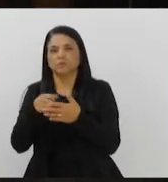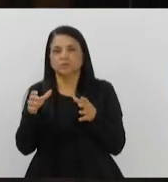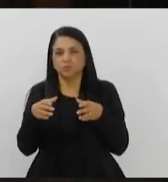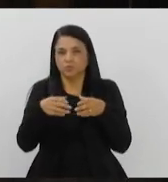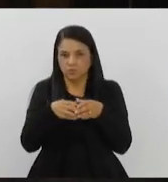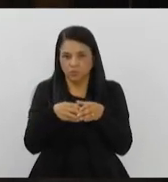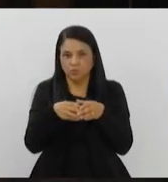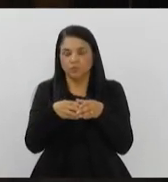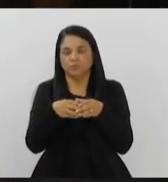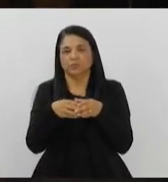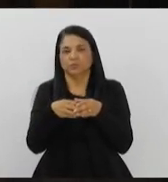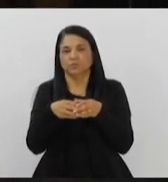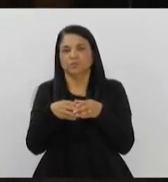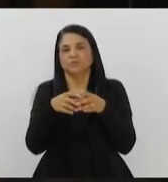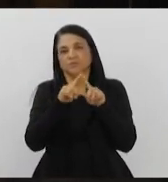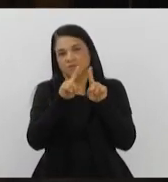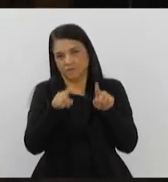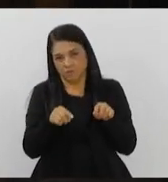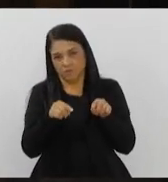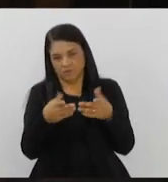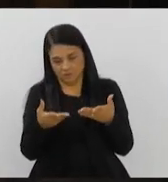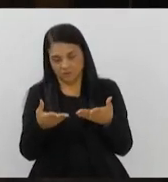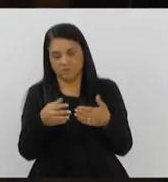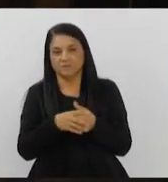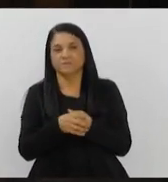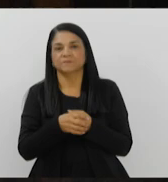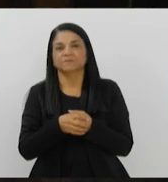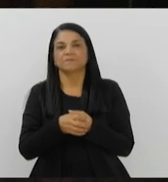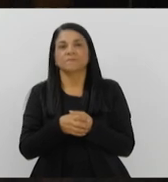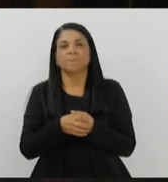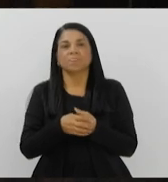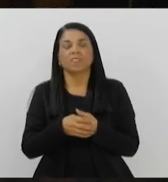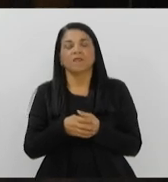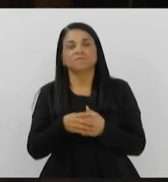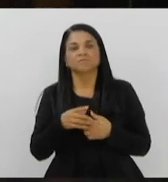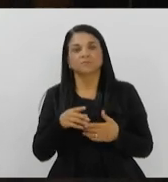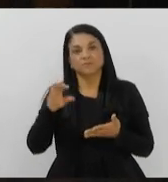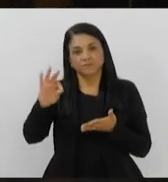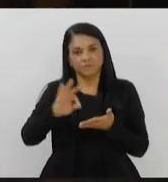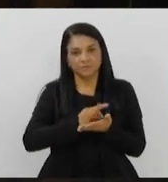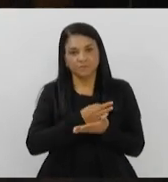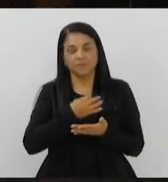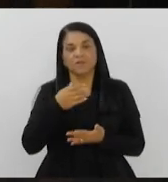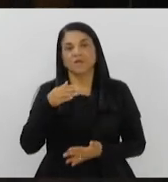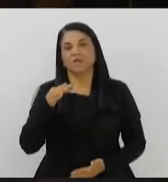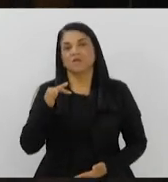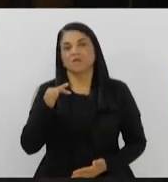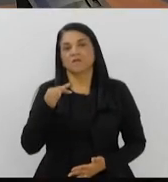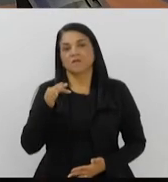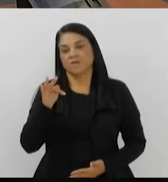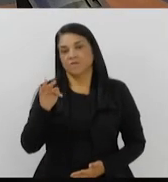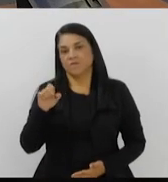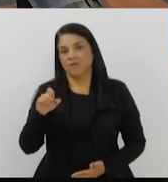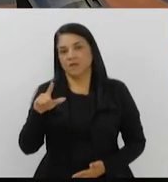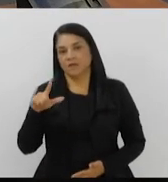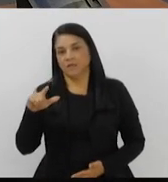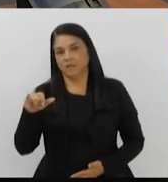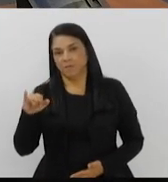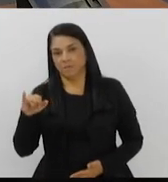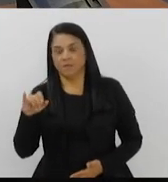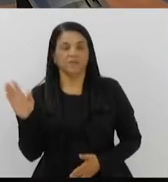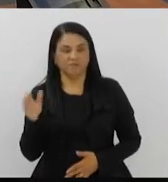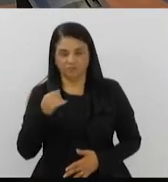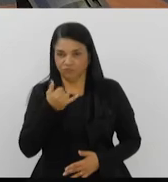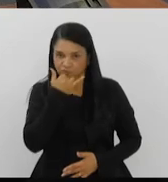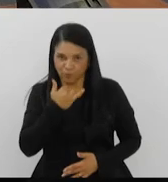apoio aqui desta casa, sempre. Próximo orador inscrito, o nobre deputado Felipe Rangel. Tiago Rangel.